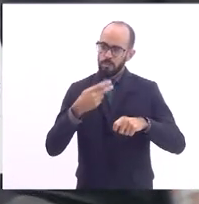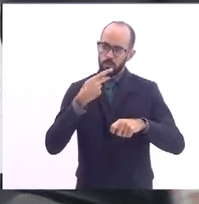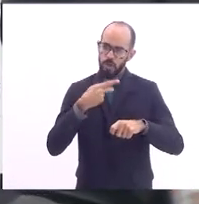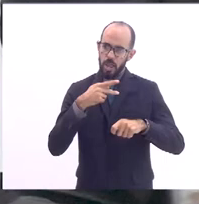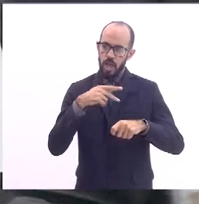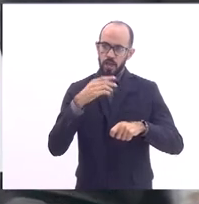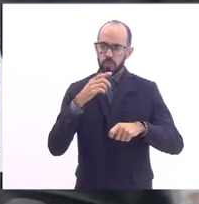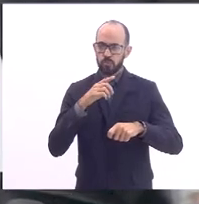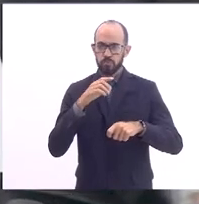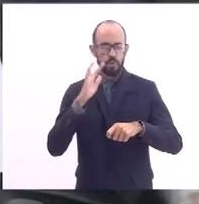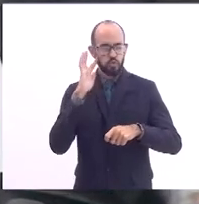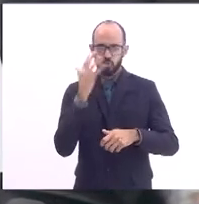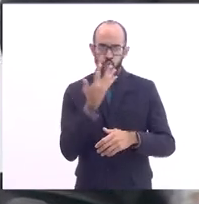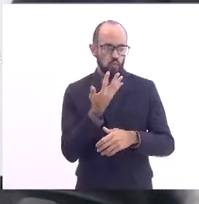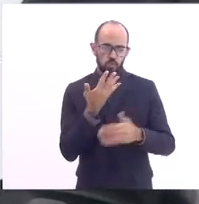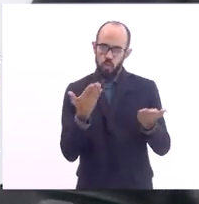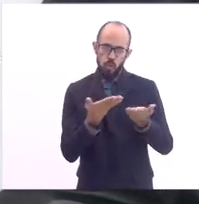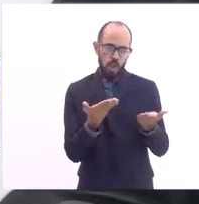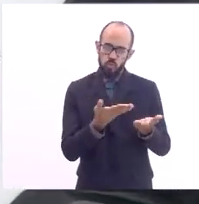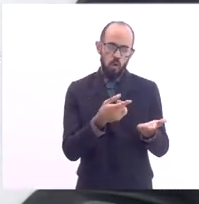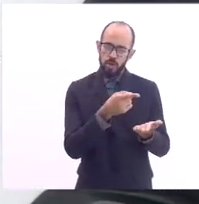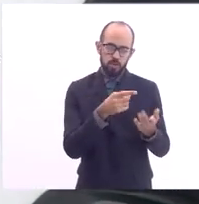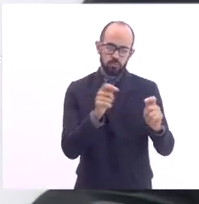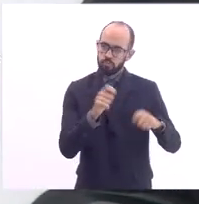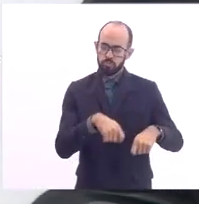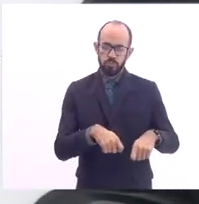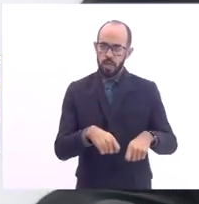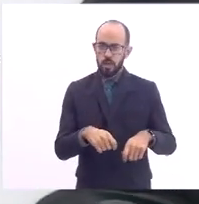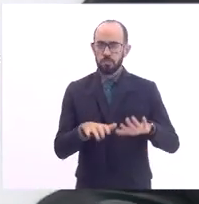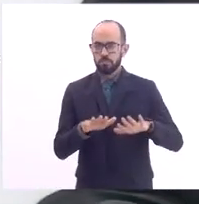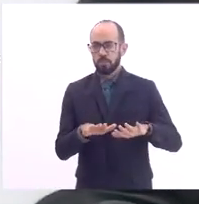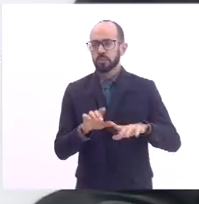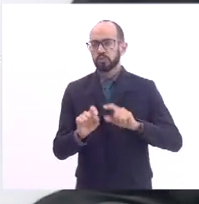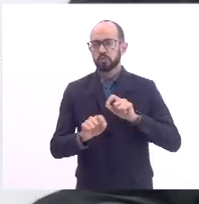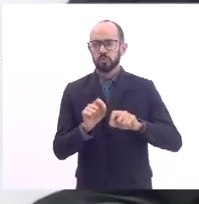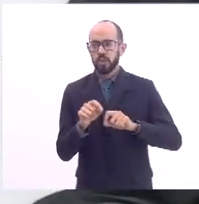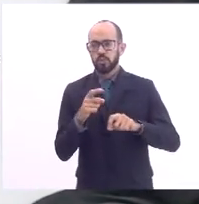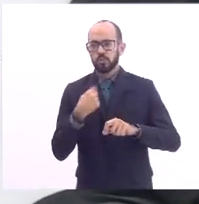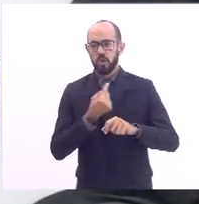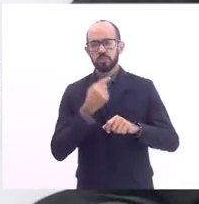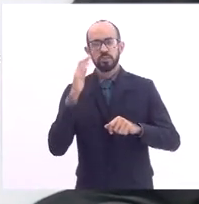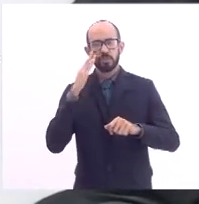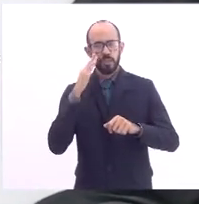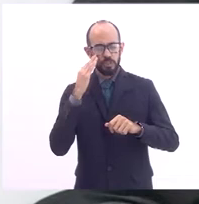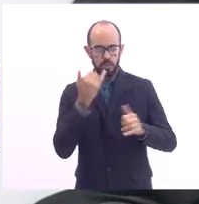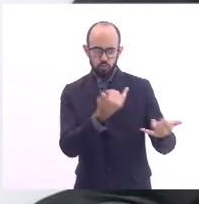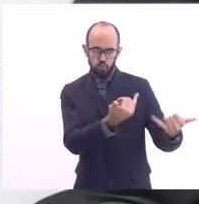aqui uma solução. Isso aí realmente não dá para fazer aqui. Mas entendemos o recado,